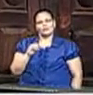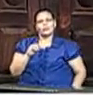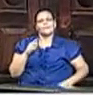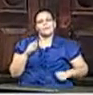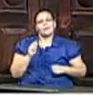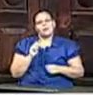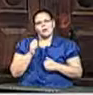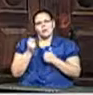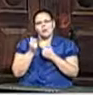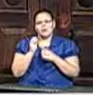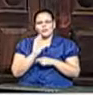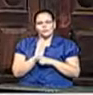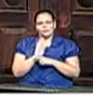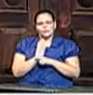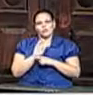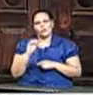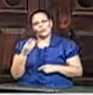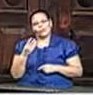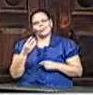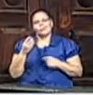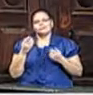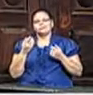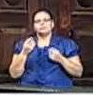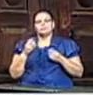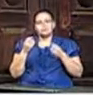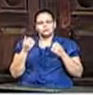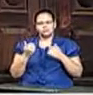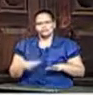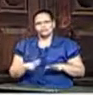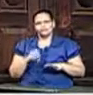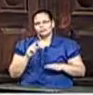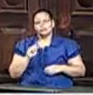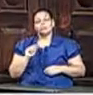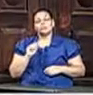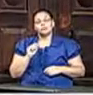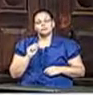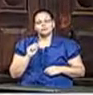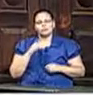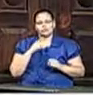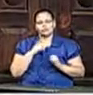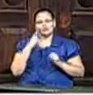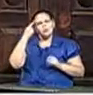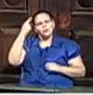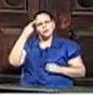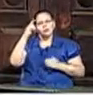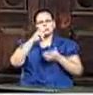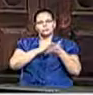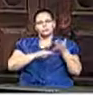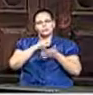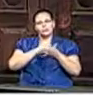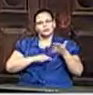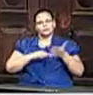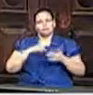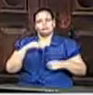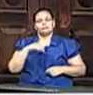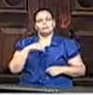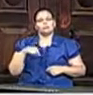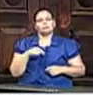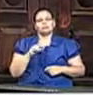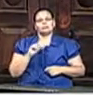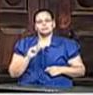emendas apresentadas. E lembro que no documento constava o seguinte: estamos ou